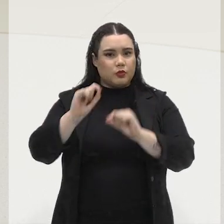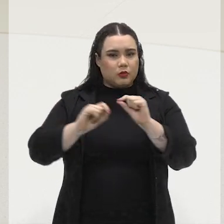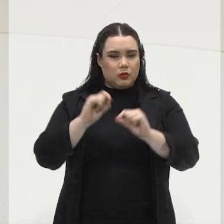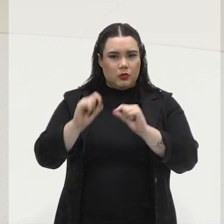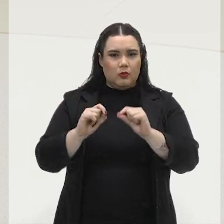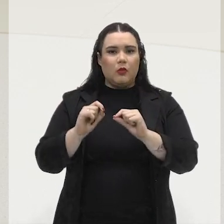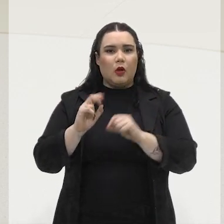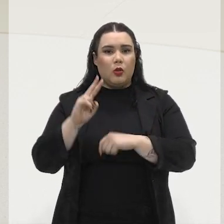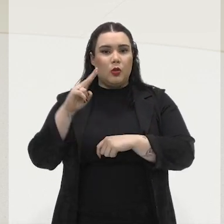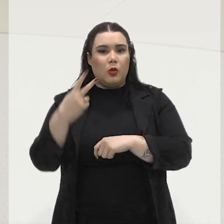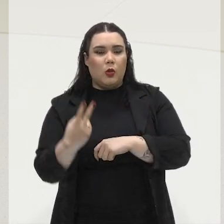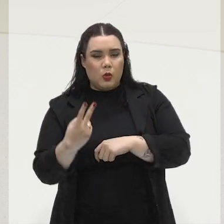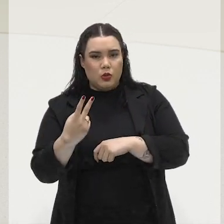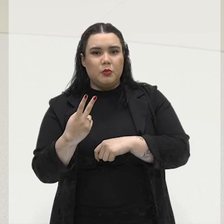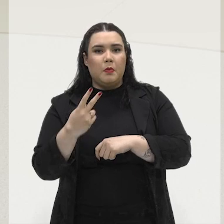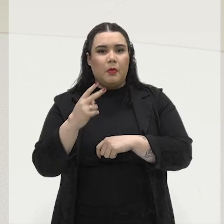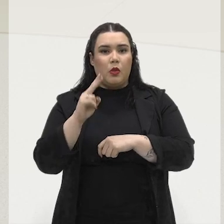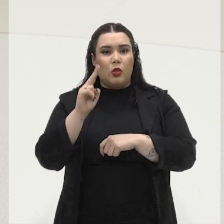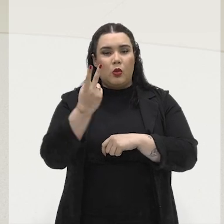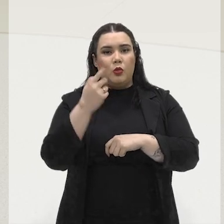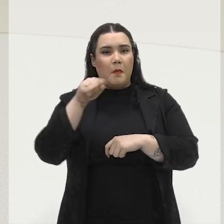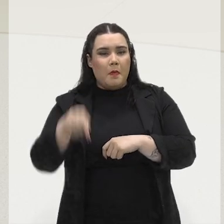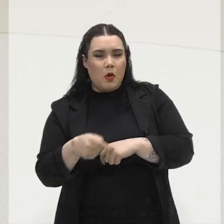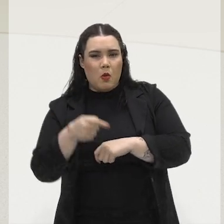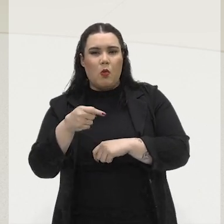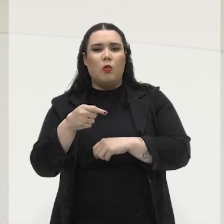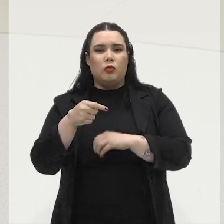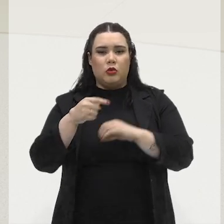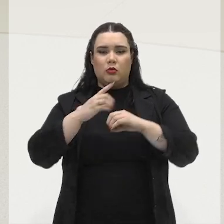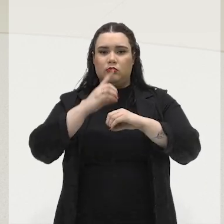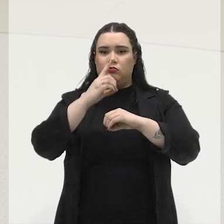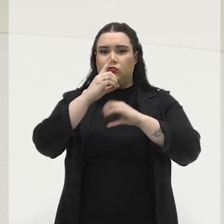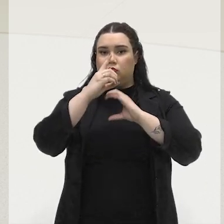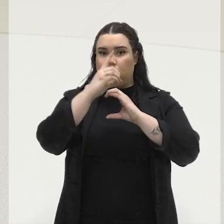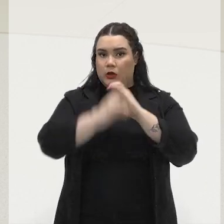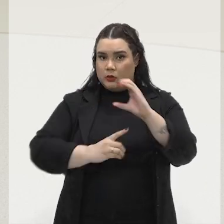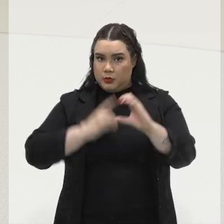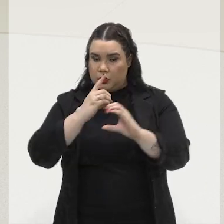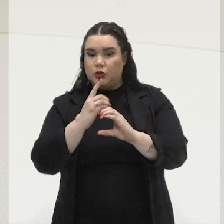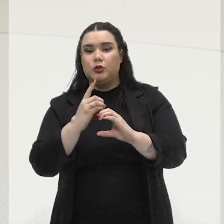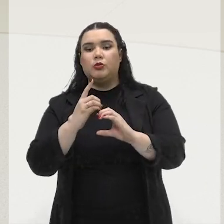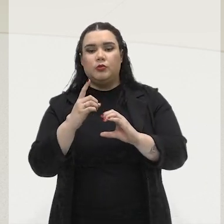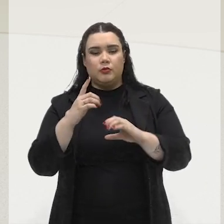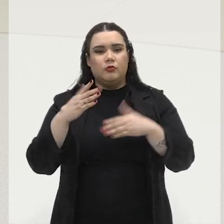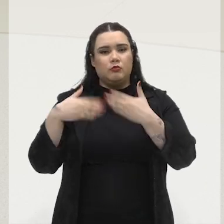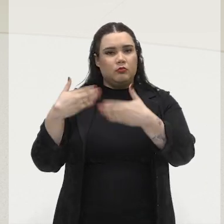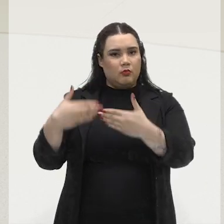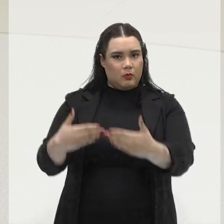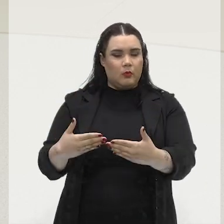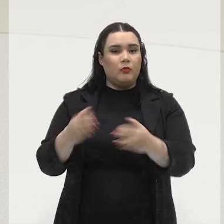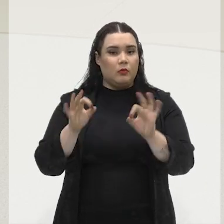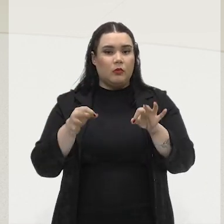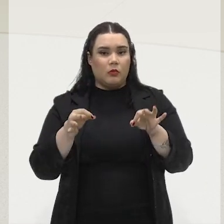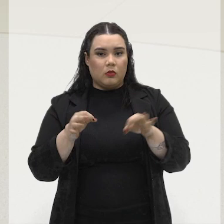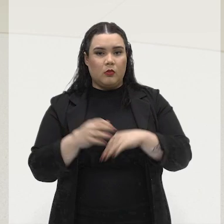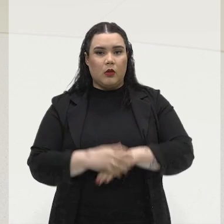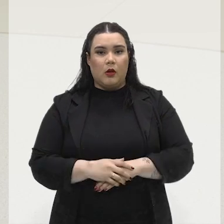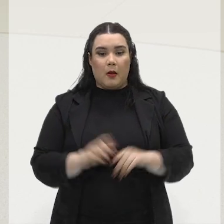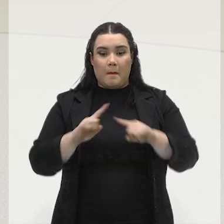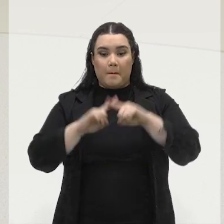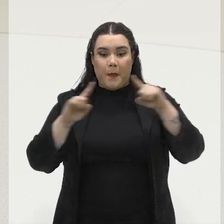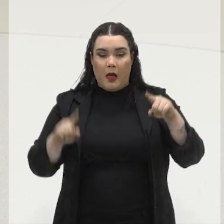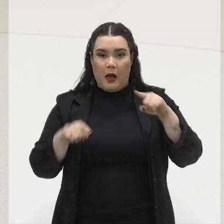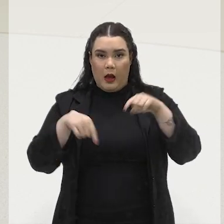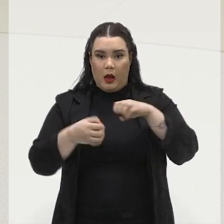2.000 anos, né, depois de Cristo, nós conhecemos ali alguns milhares de anos para trás. Mas o universo, ele